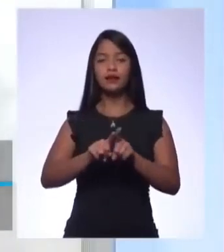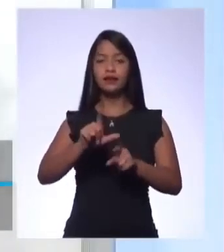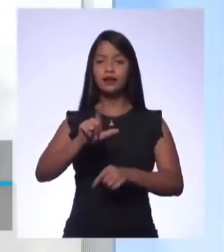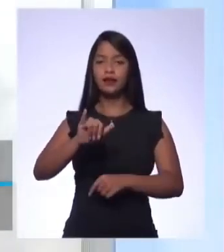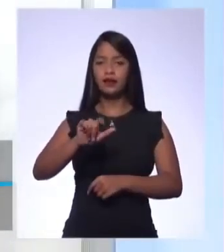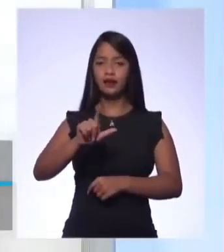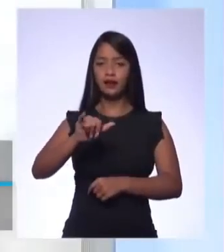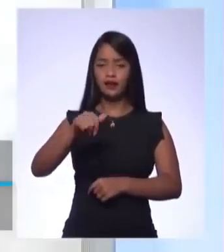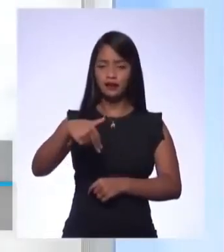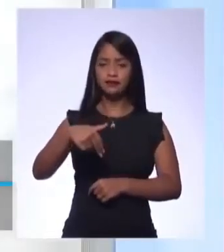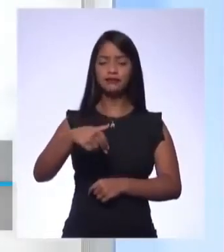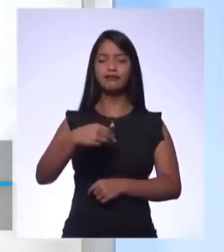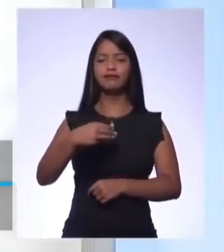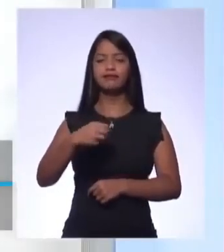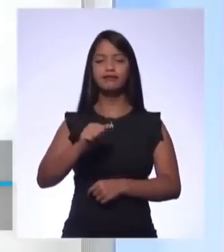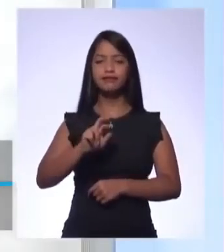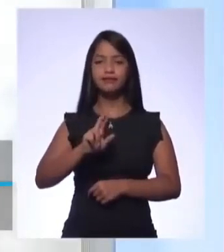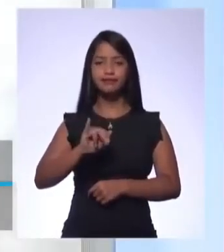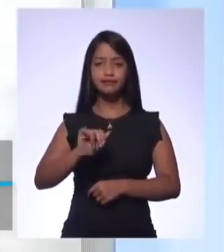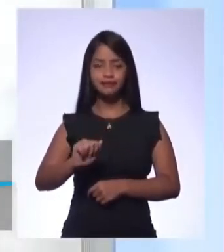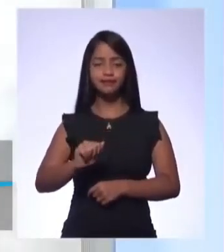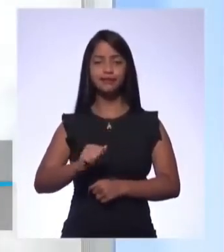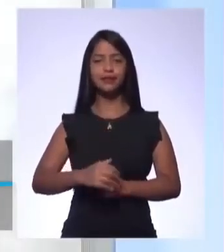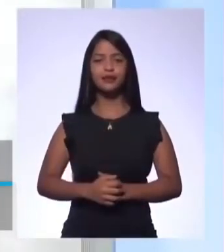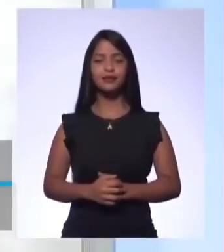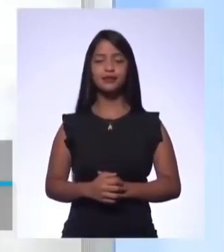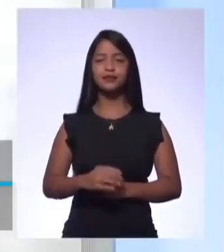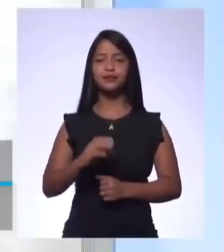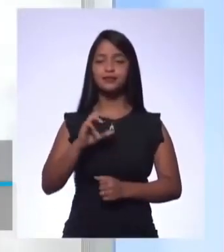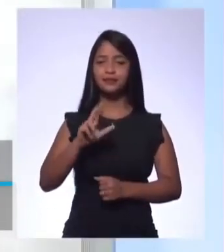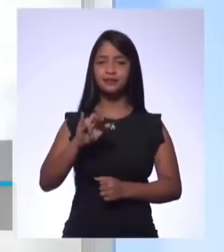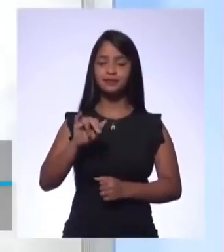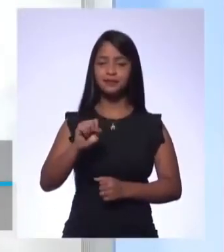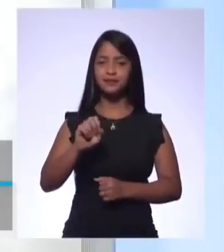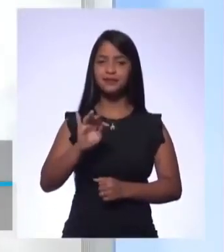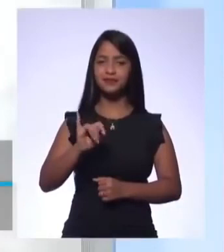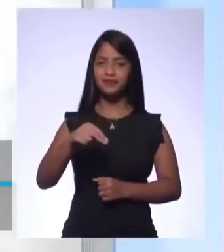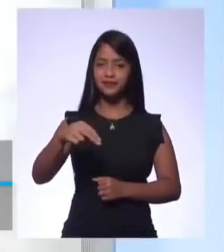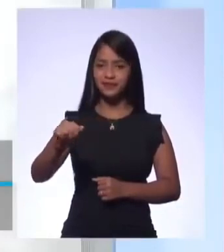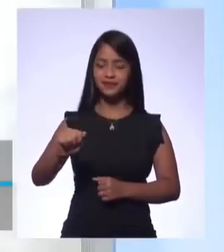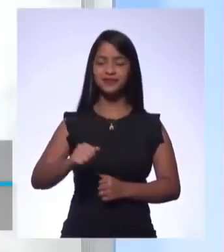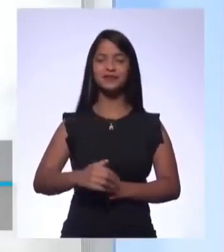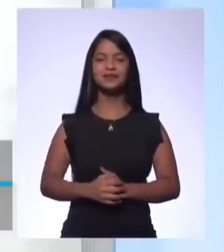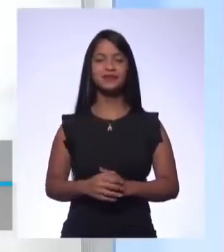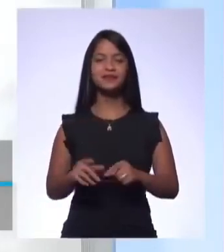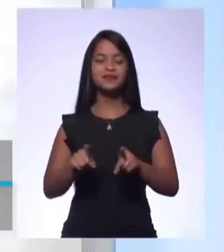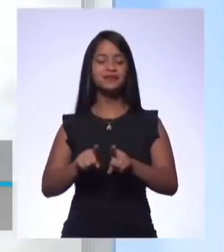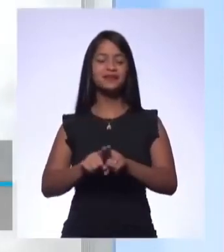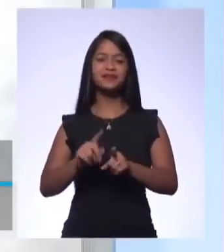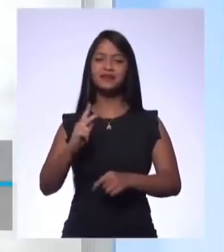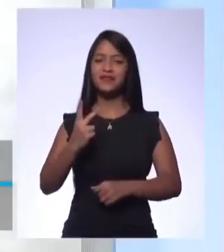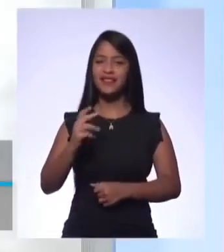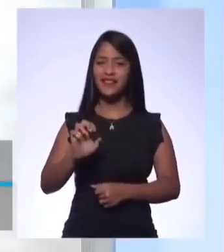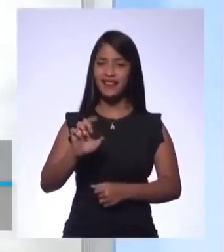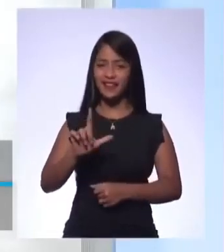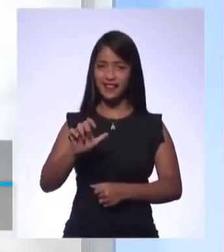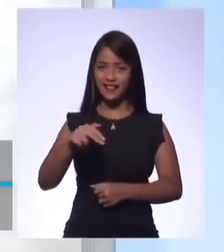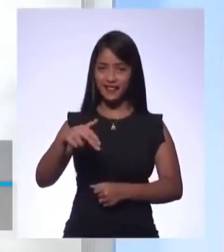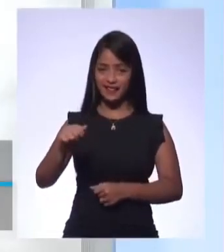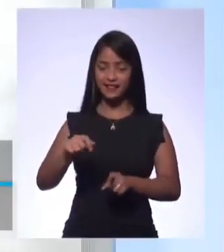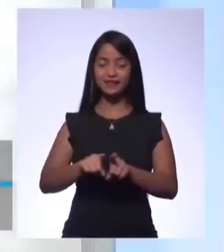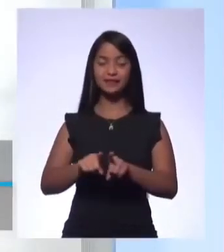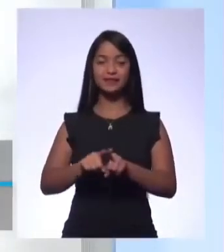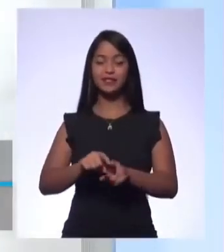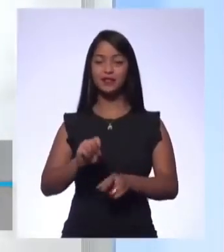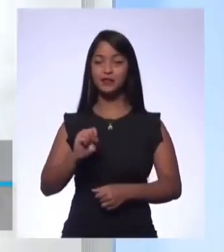Cristina, a Maria Lúcia, a Cristina, a Maria Helena, a Lúcia Mayra, a Cristina, a Solange e a